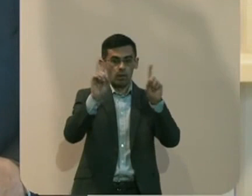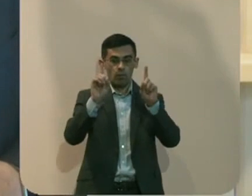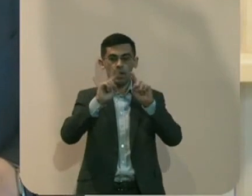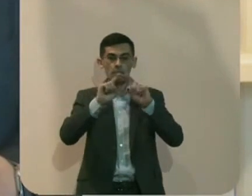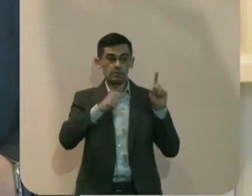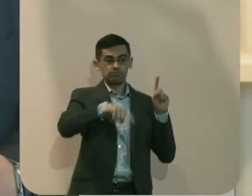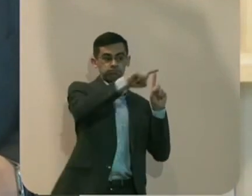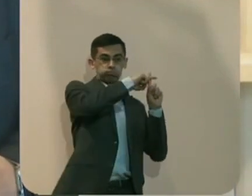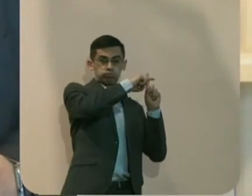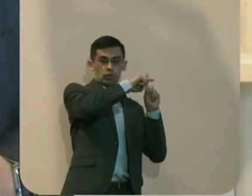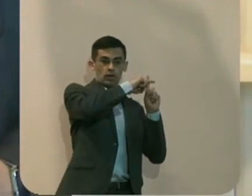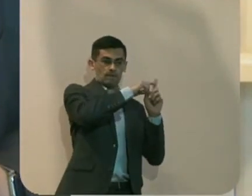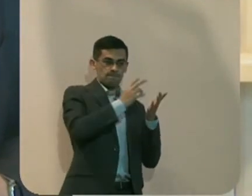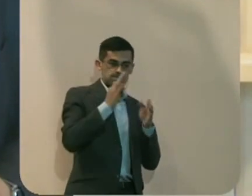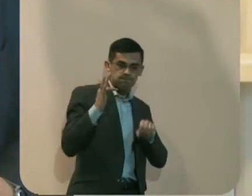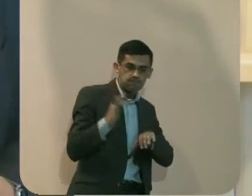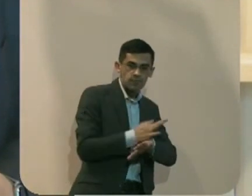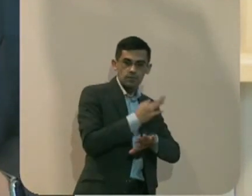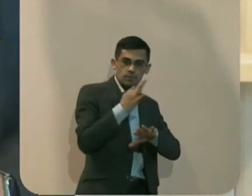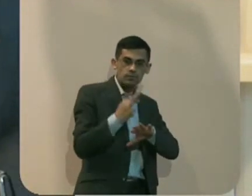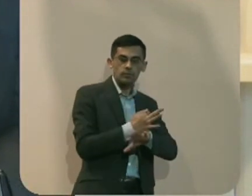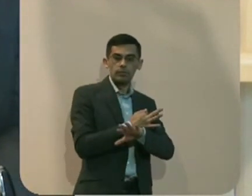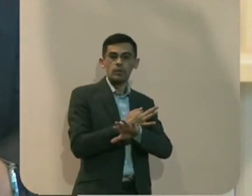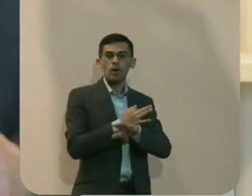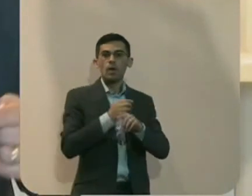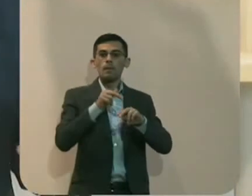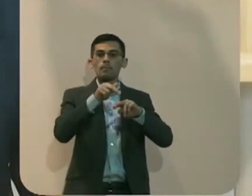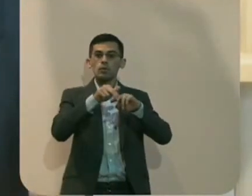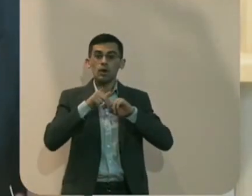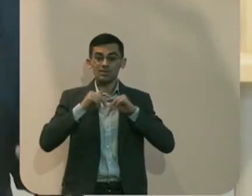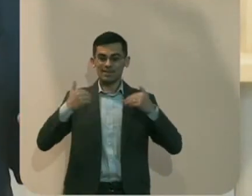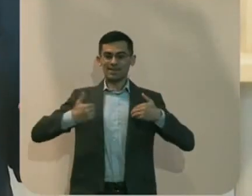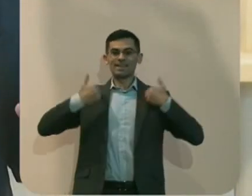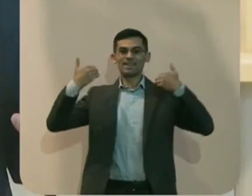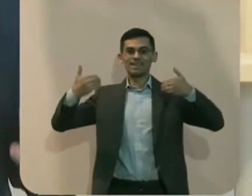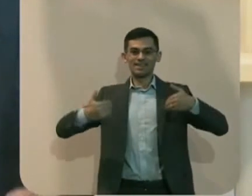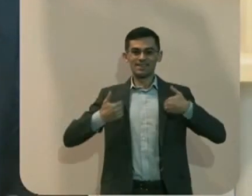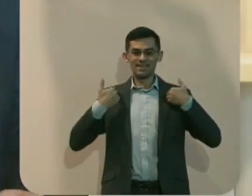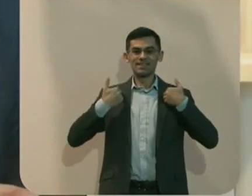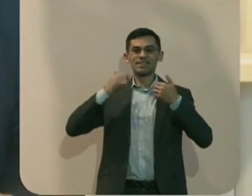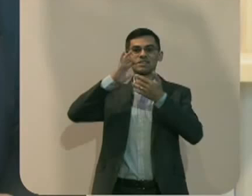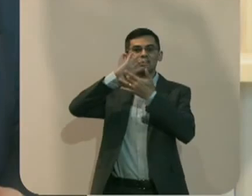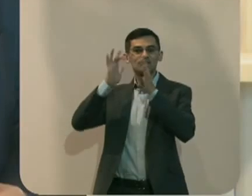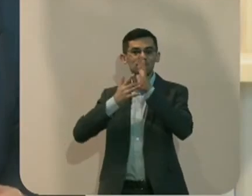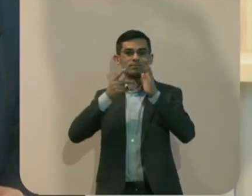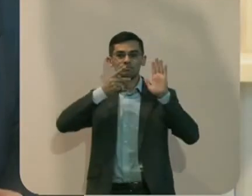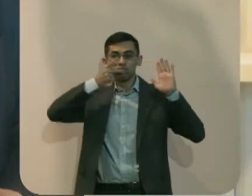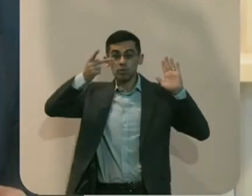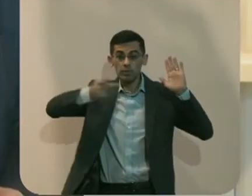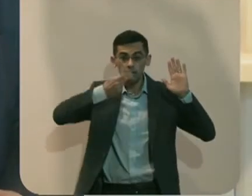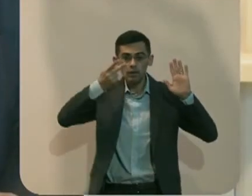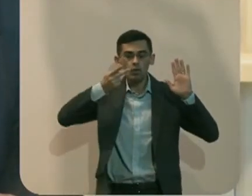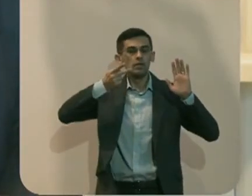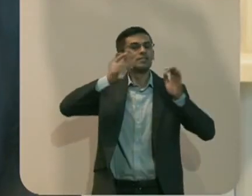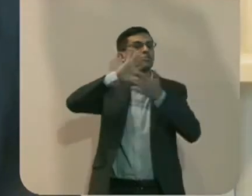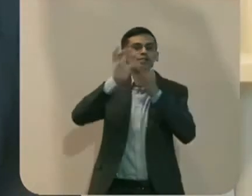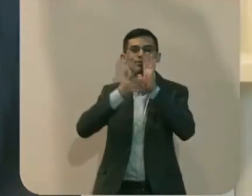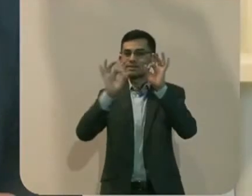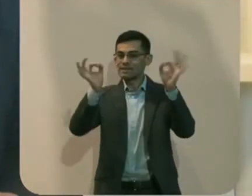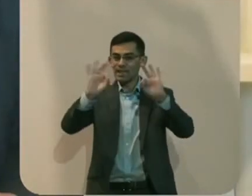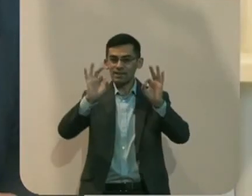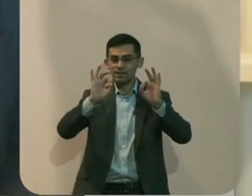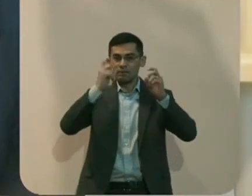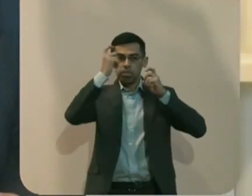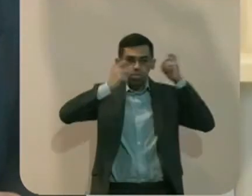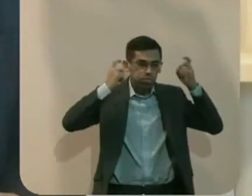ele desistisse. Pelo contrário, por causa da alegria que lhe foi prometida, ele não se